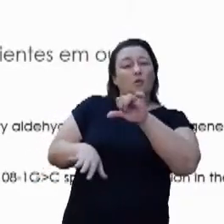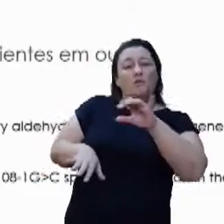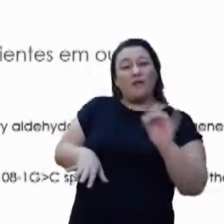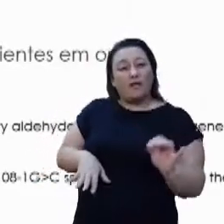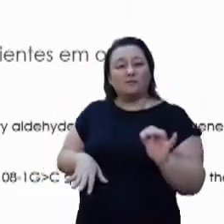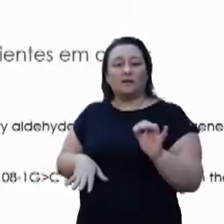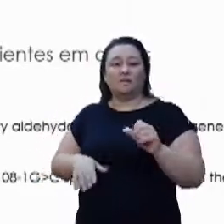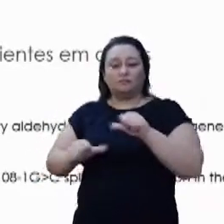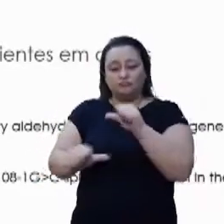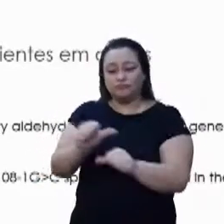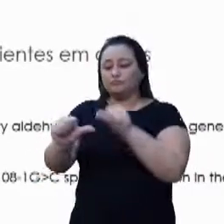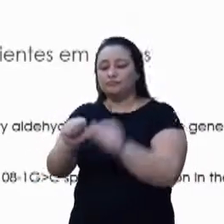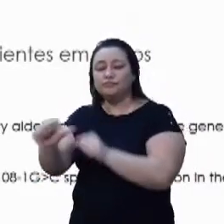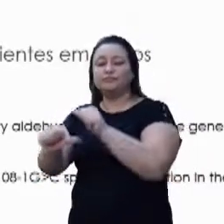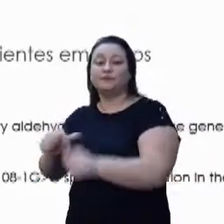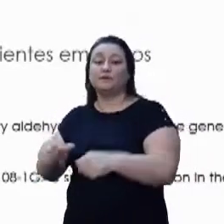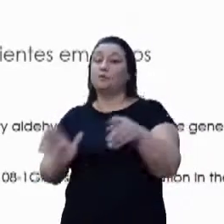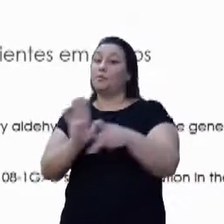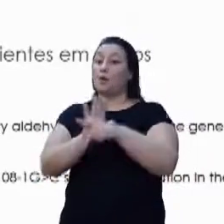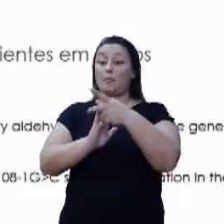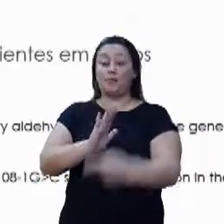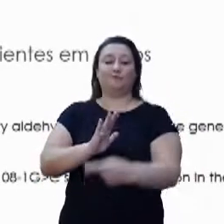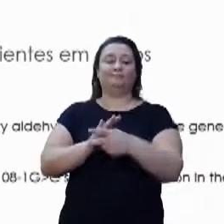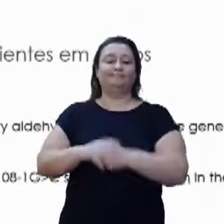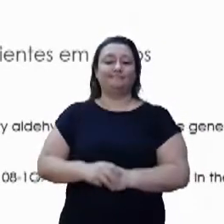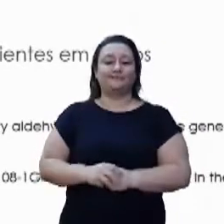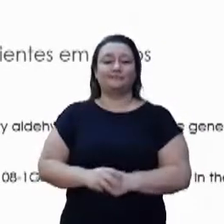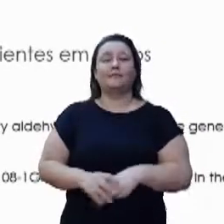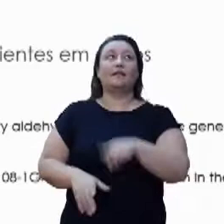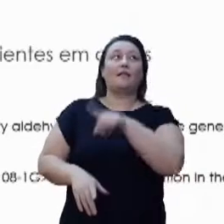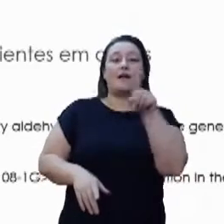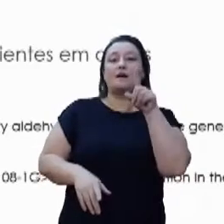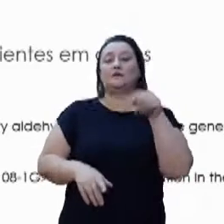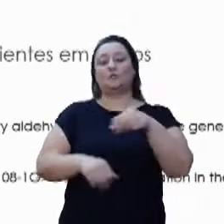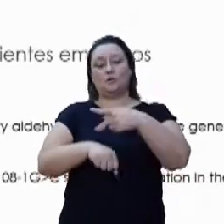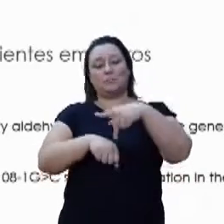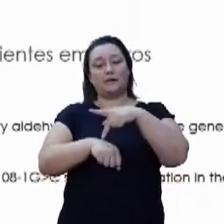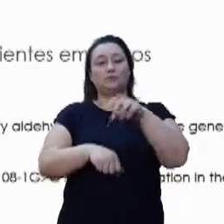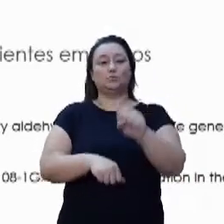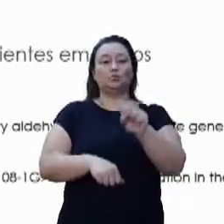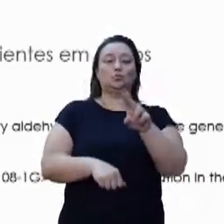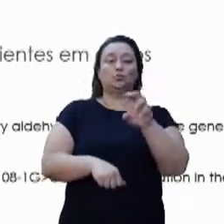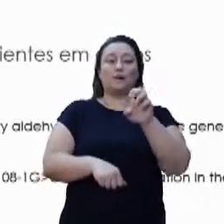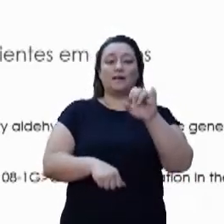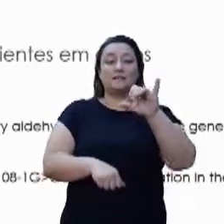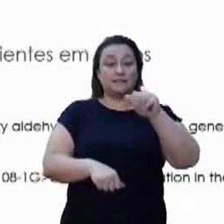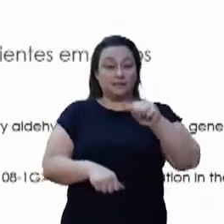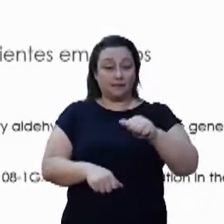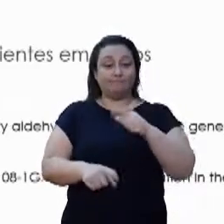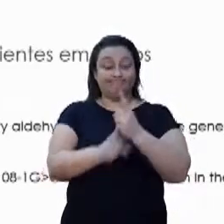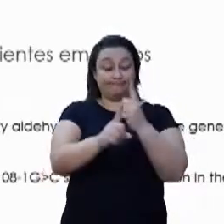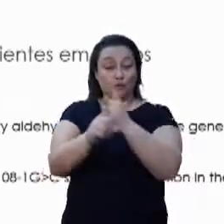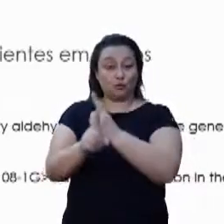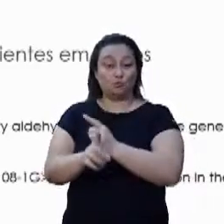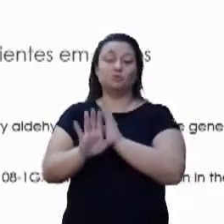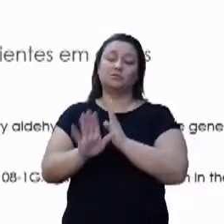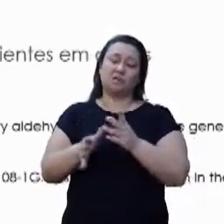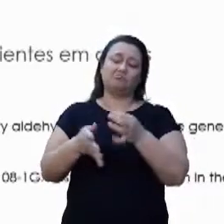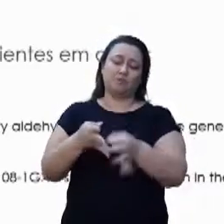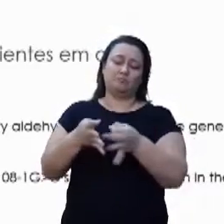patogênicas nesse gene. Além da Suécia, que é o local onde mais comumente se encontra essa síndrome, já foram